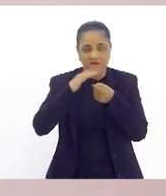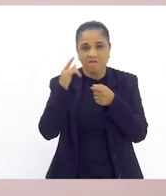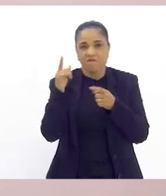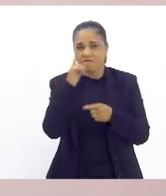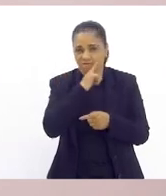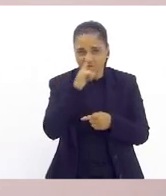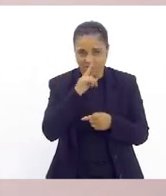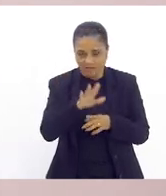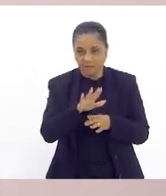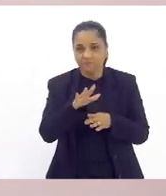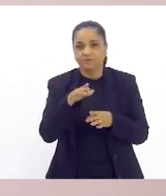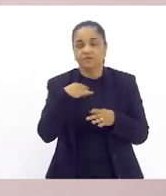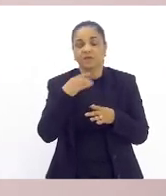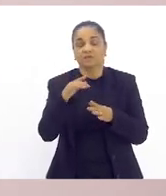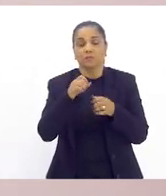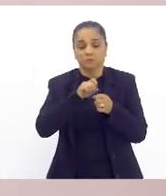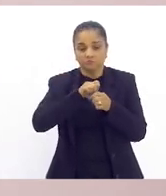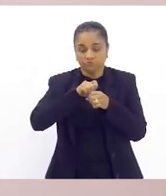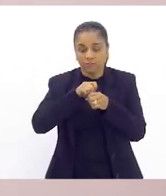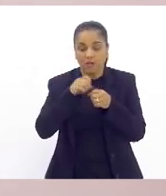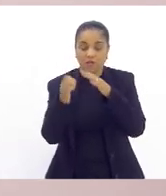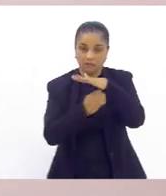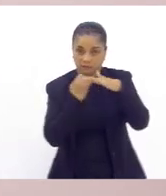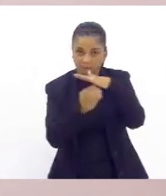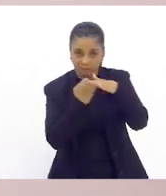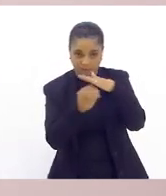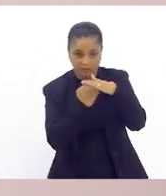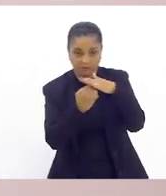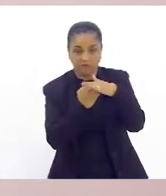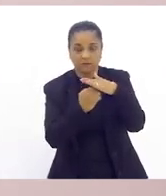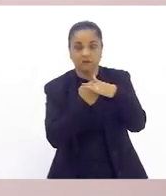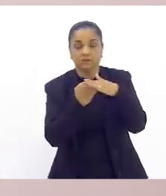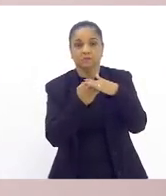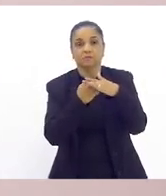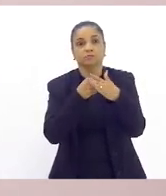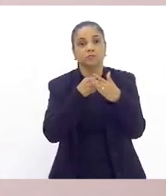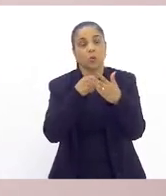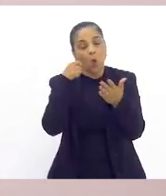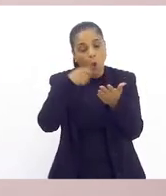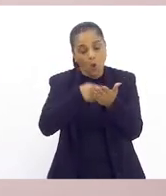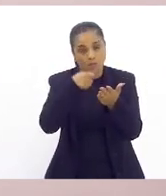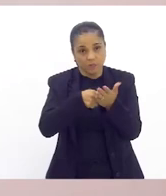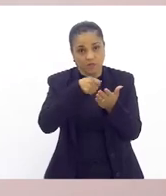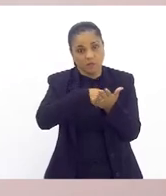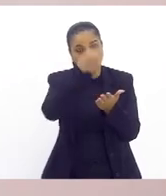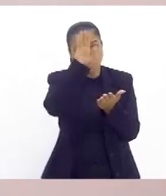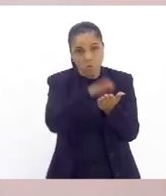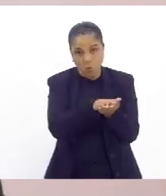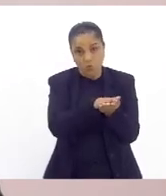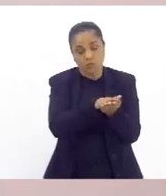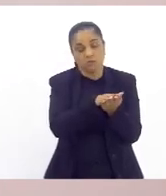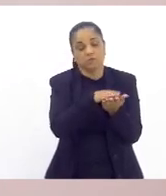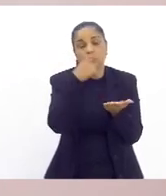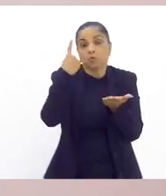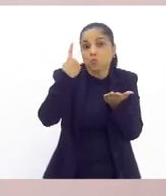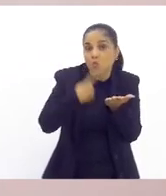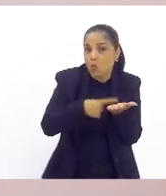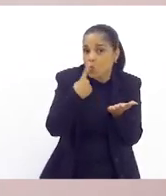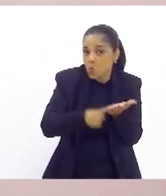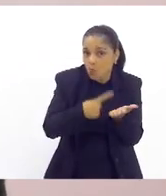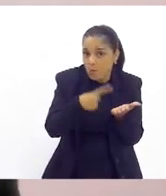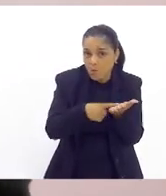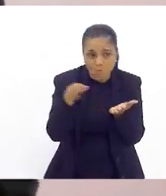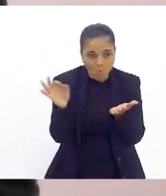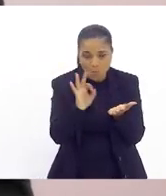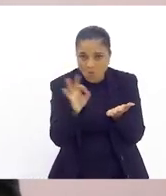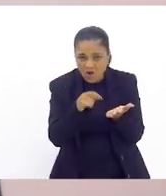da distribuição Então as empresas são obrigadas sobre penalidades de multa se não cumprirem o